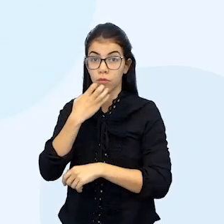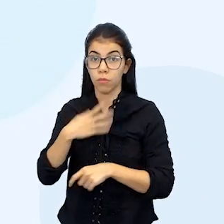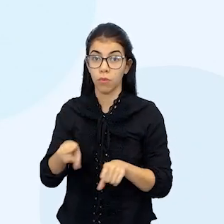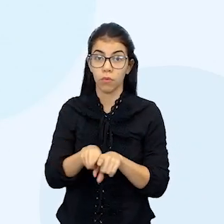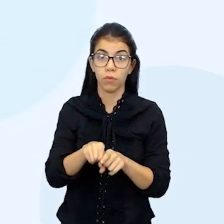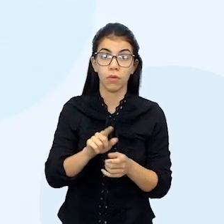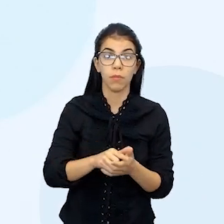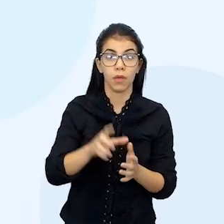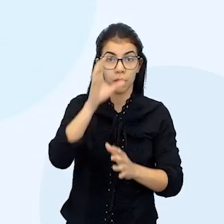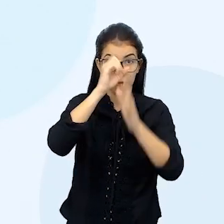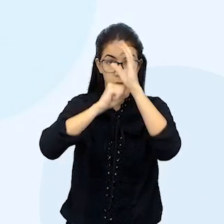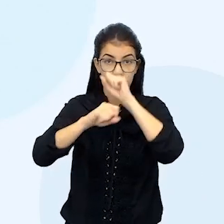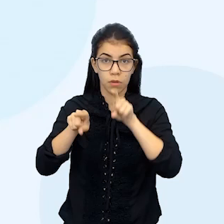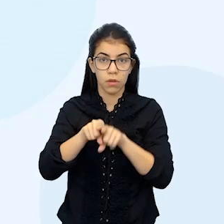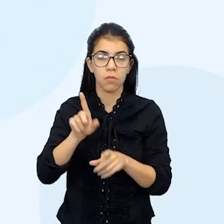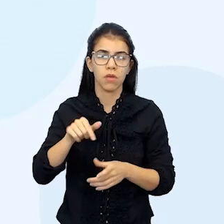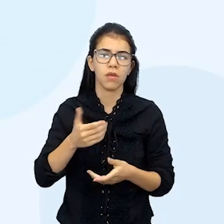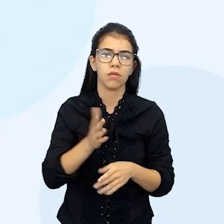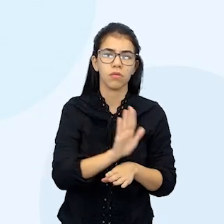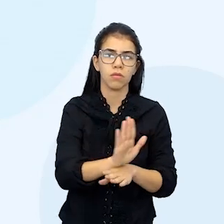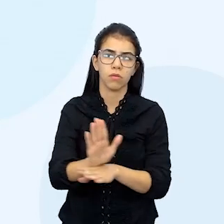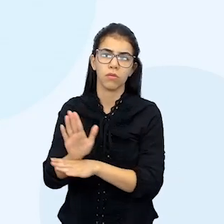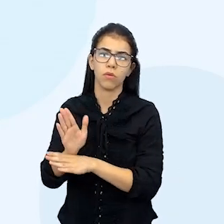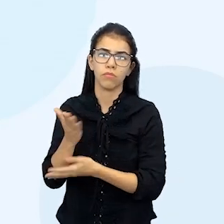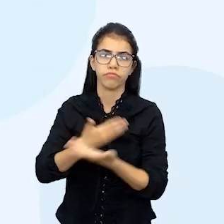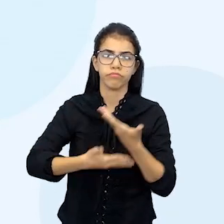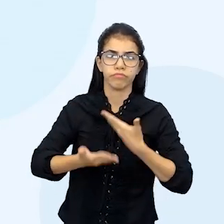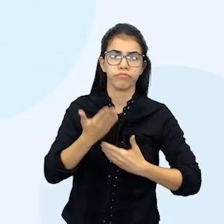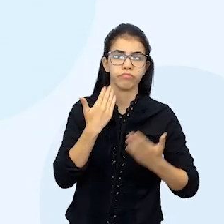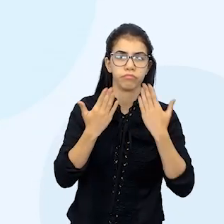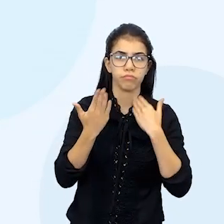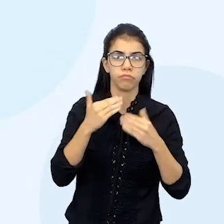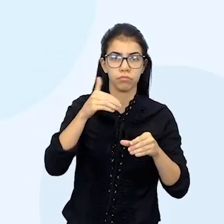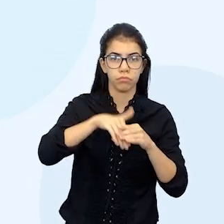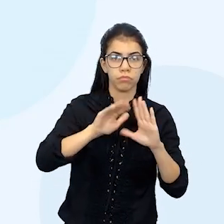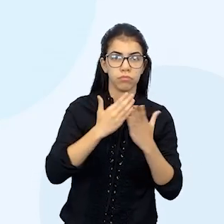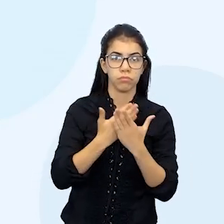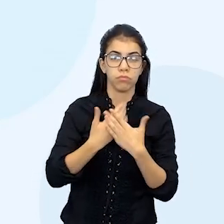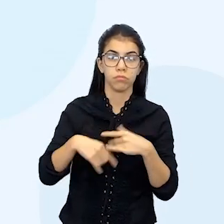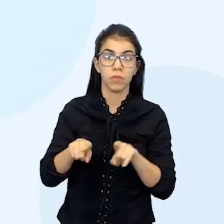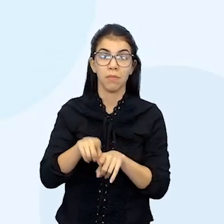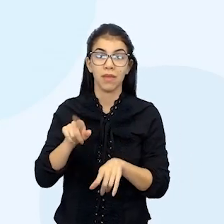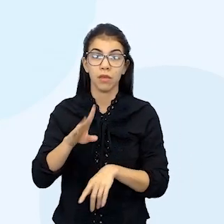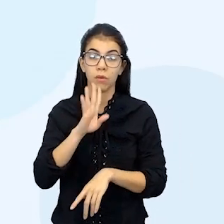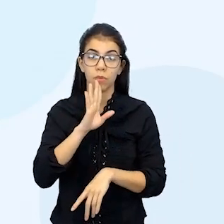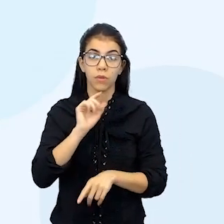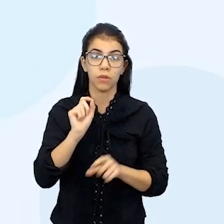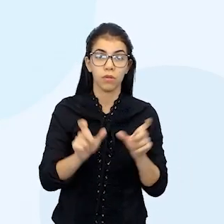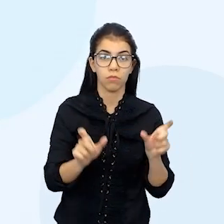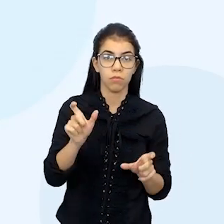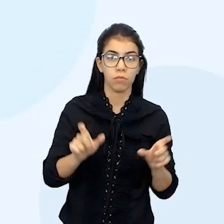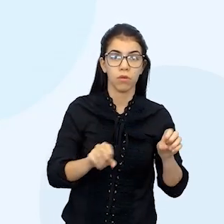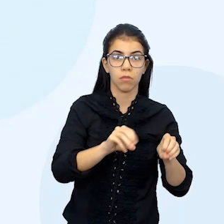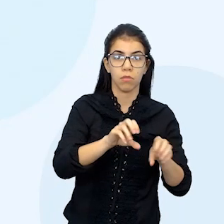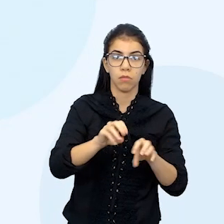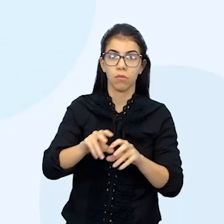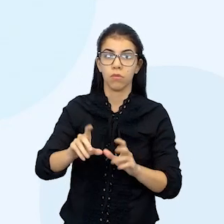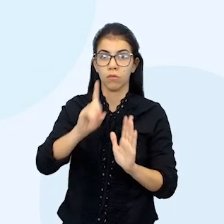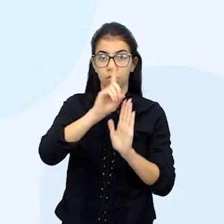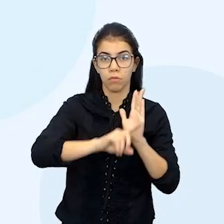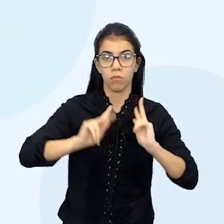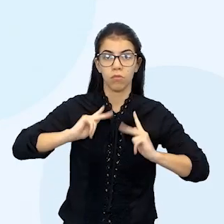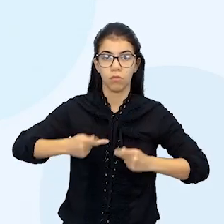favorável à aprendizagem e que facilite a comunicação entre todos os membros da comunidade escolar, conhecer algumas abordagens da educação de direitos